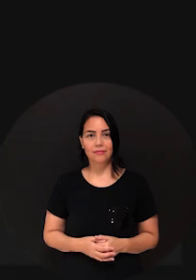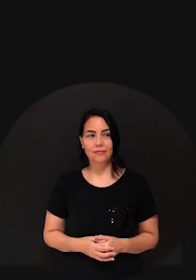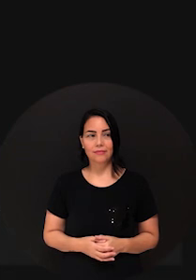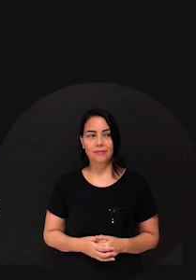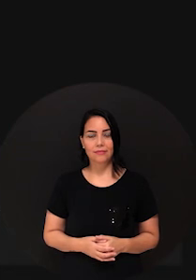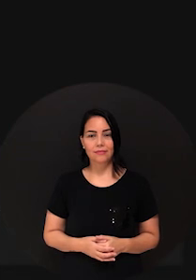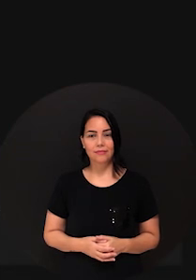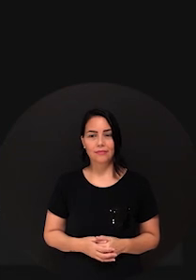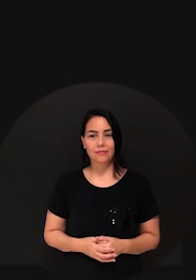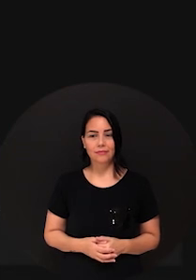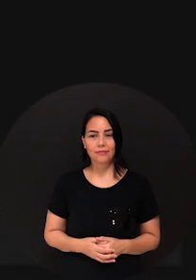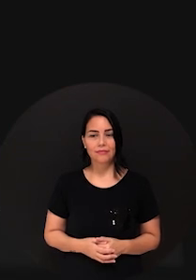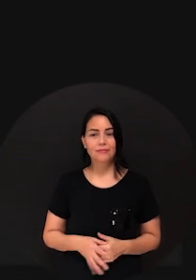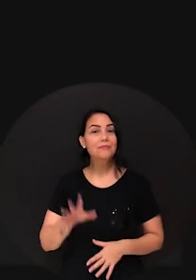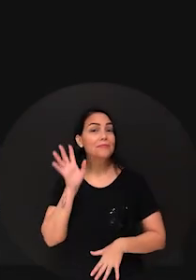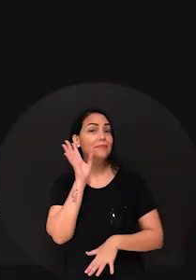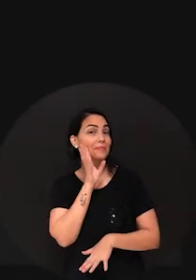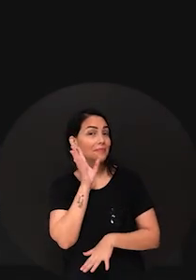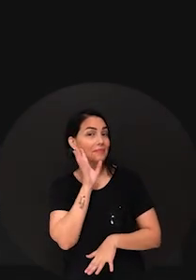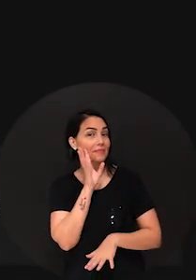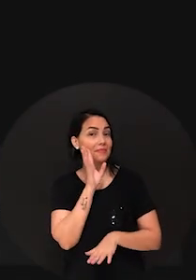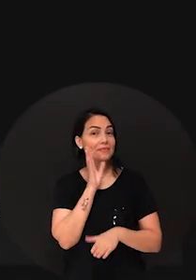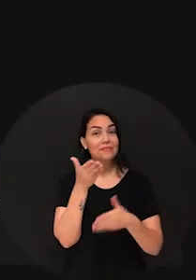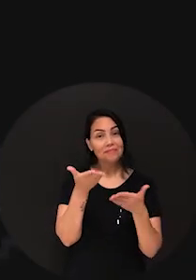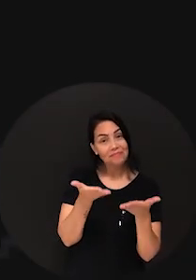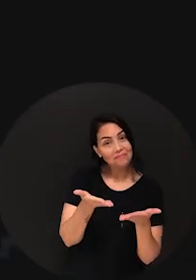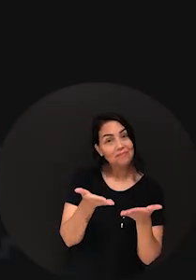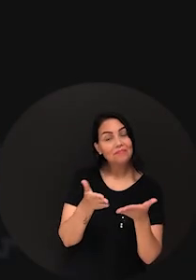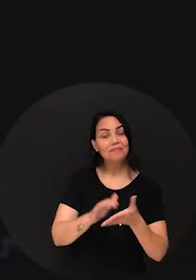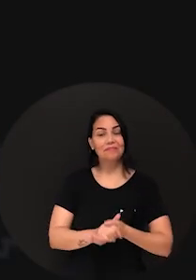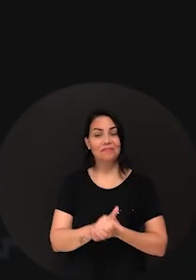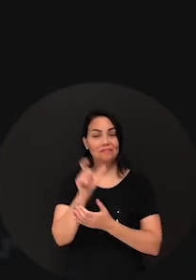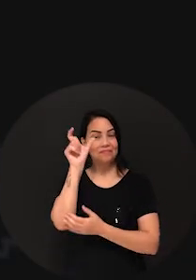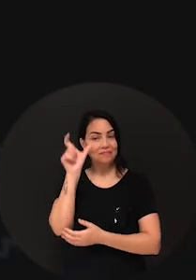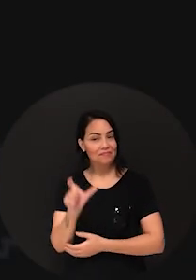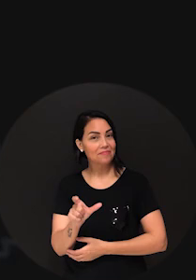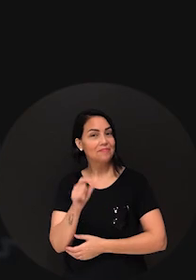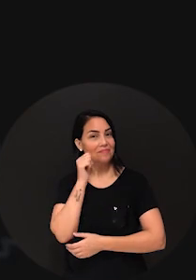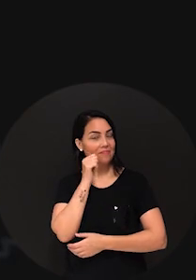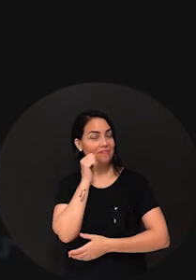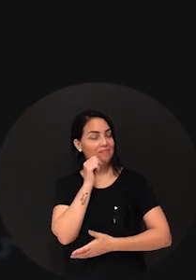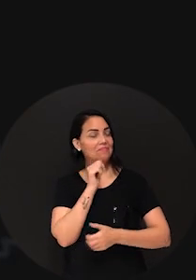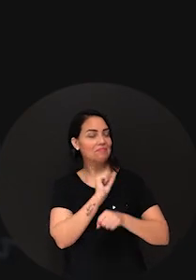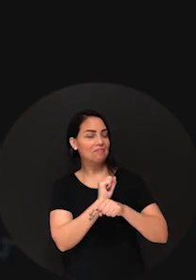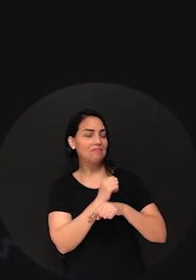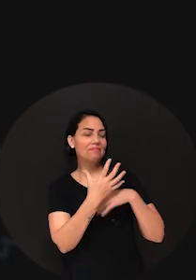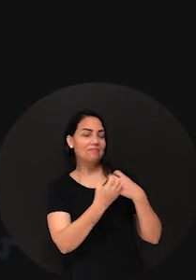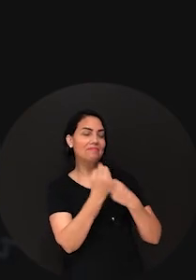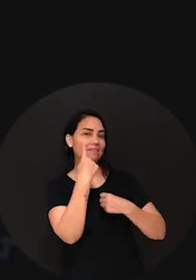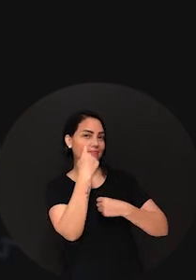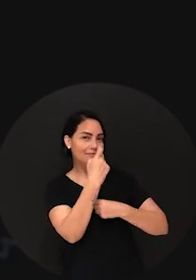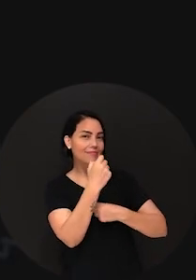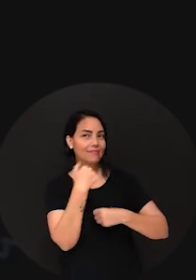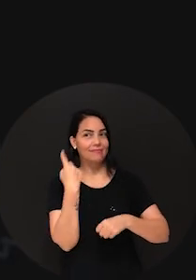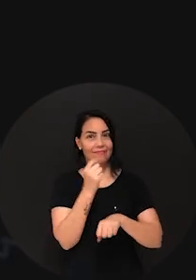Oi, Márcia, que legal. Seja muito bem-vinda. Nós vamos ficar te aguardando aqui.